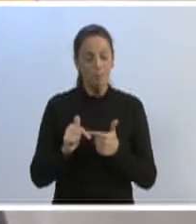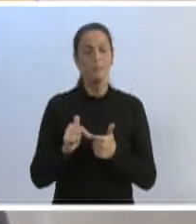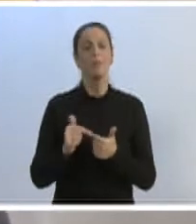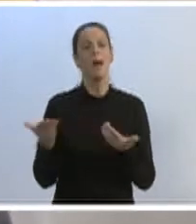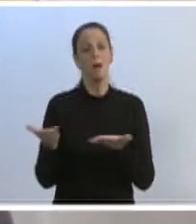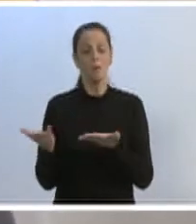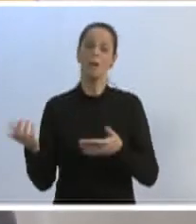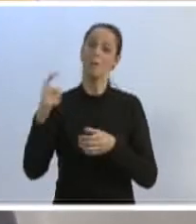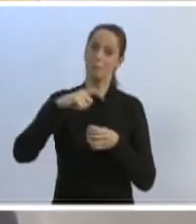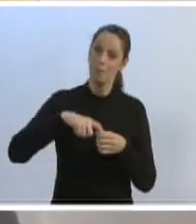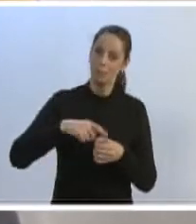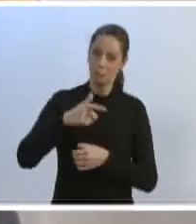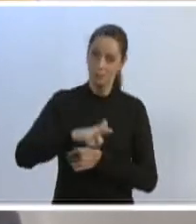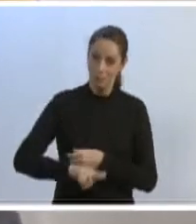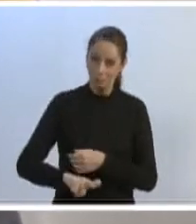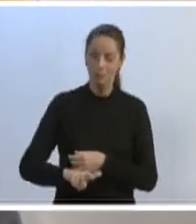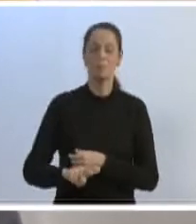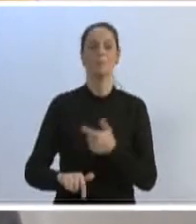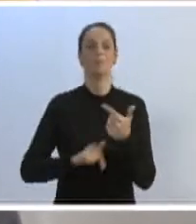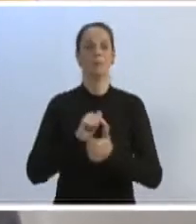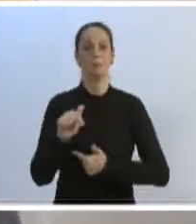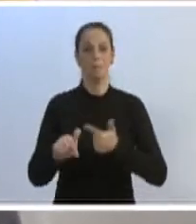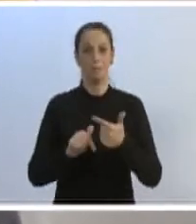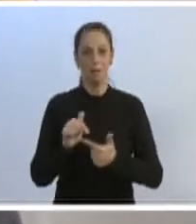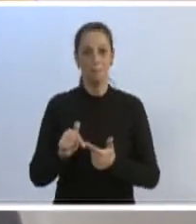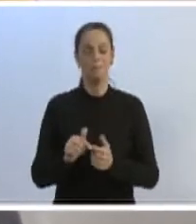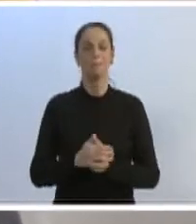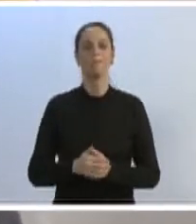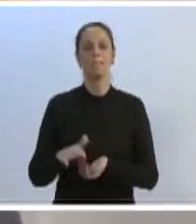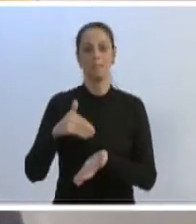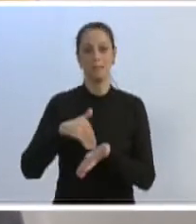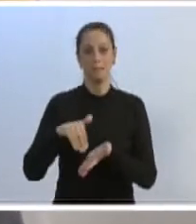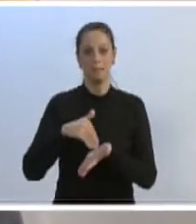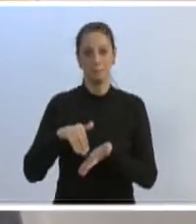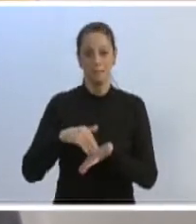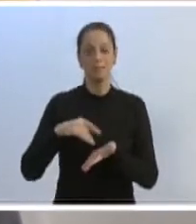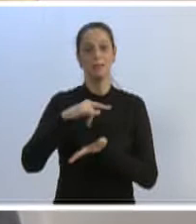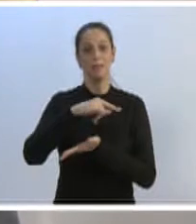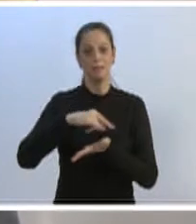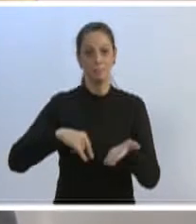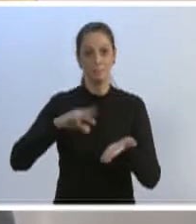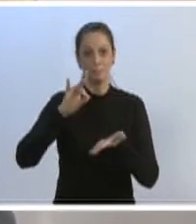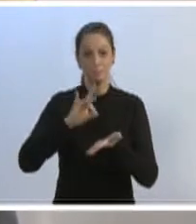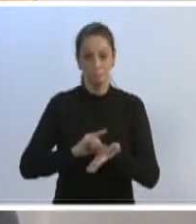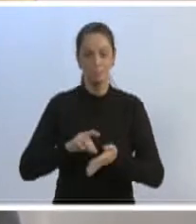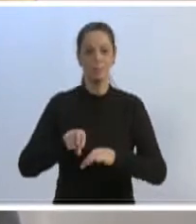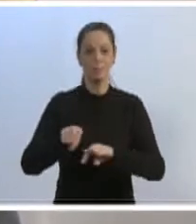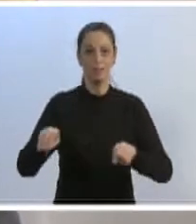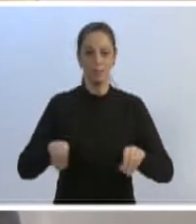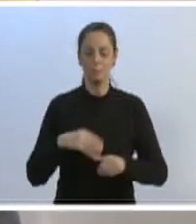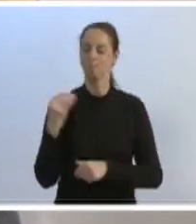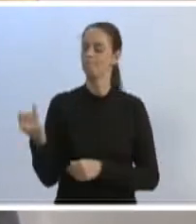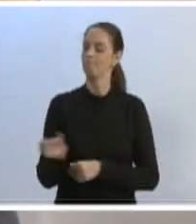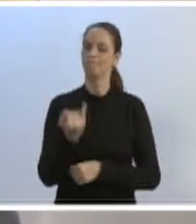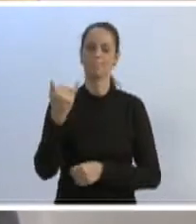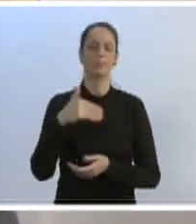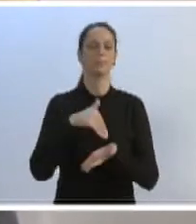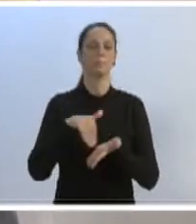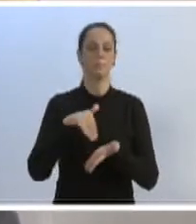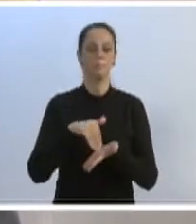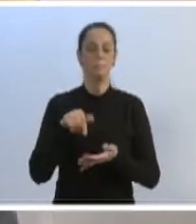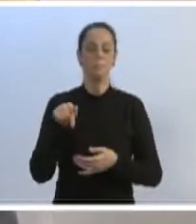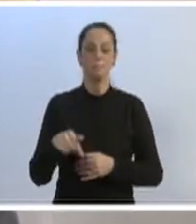volta à prefeitura na Secretaria de Regularização Fundiária, essa importante secretaria. Blumenau, que